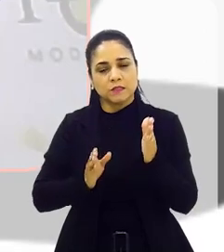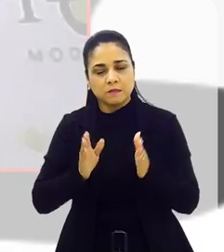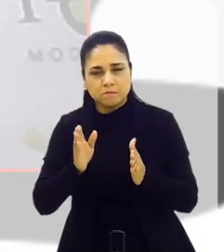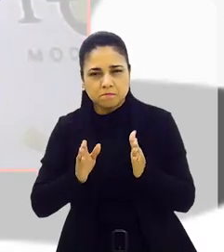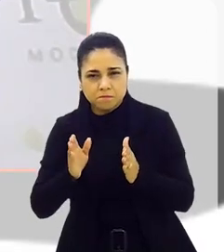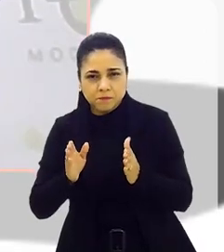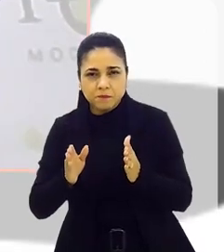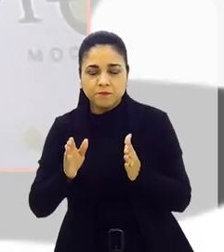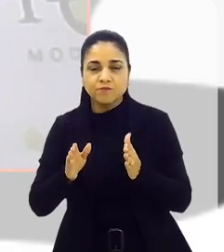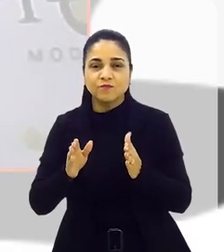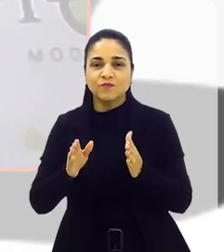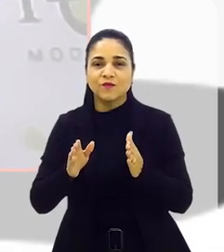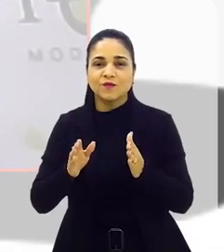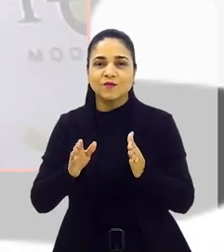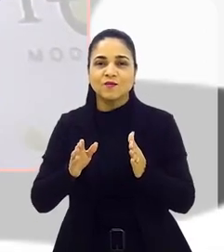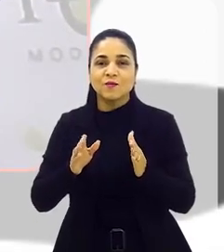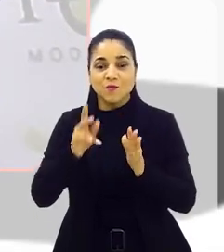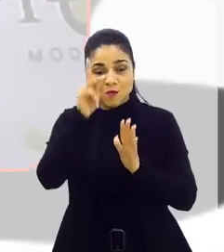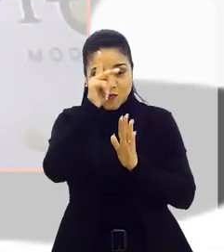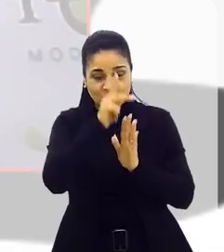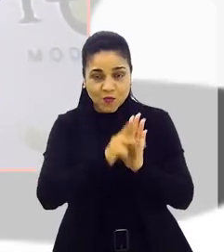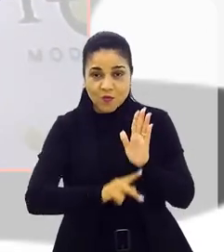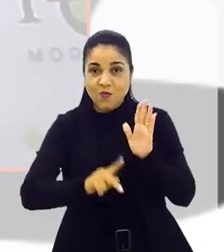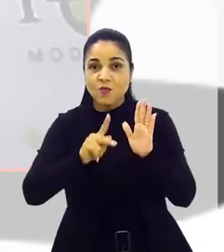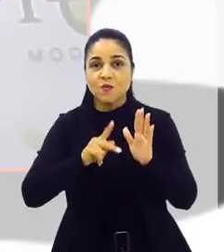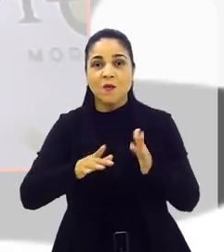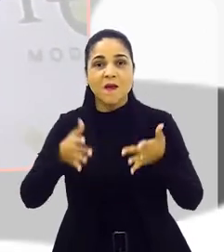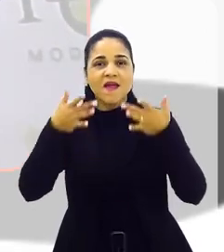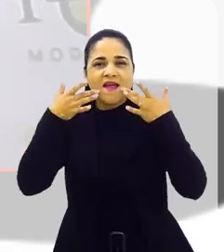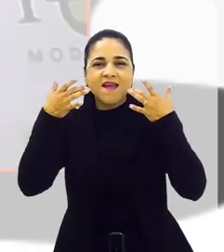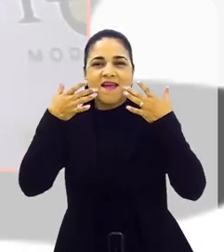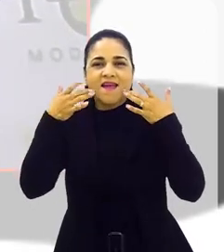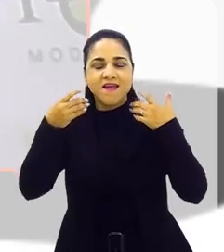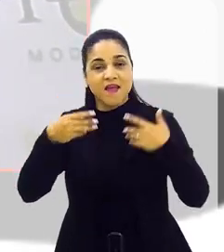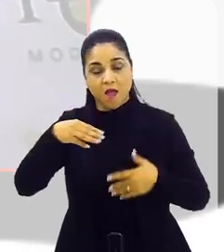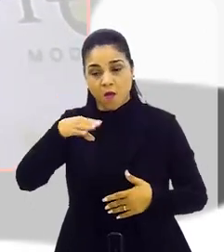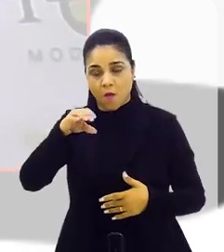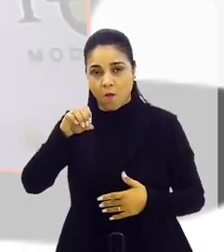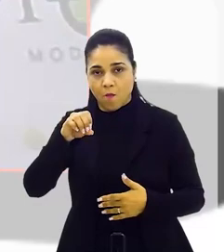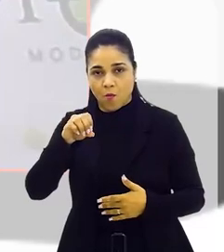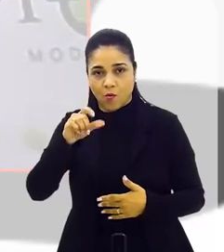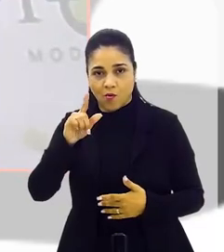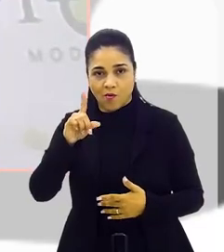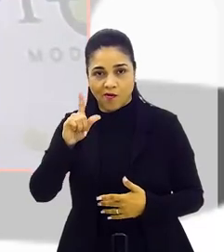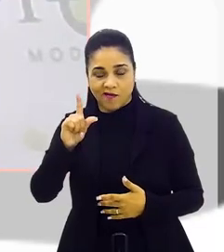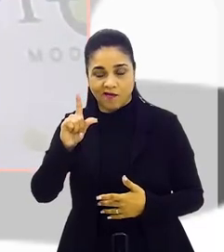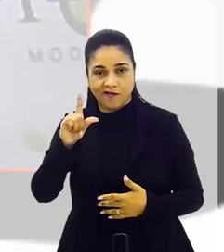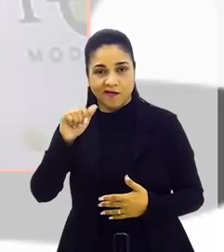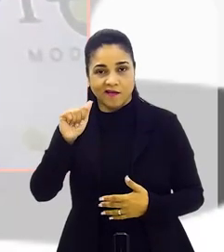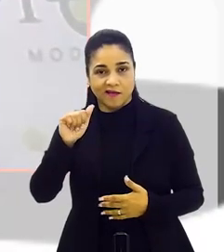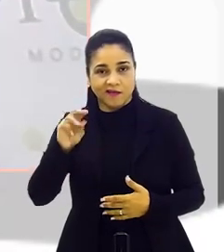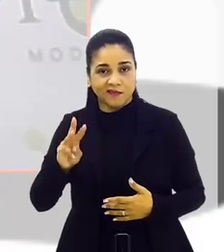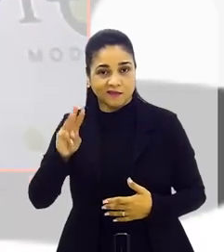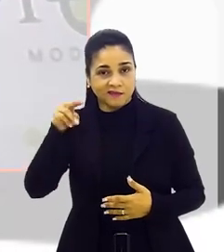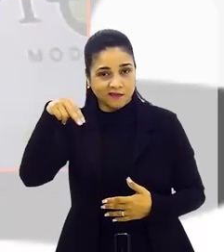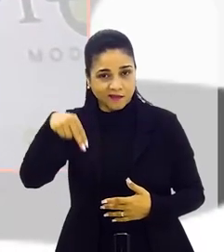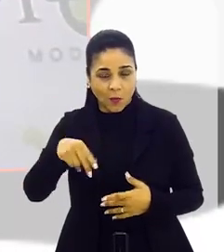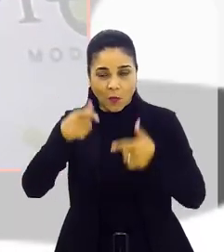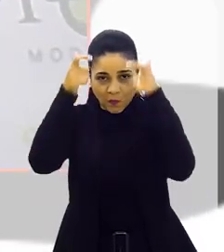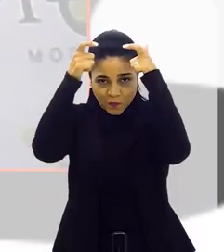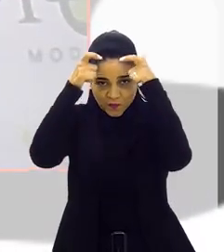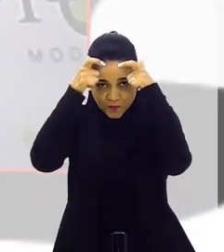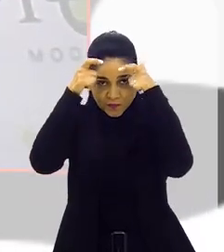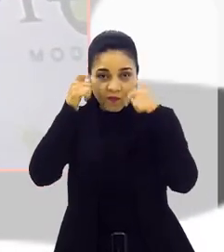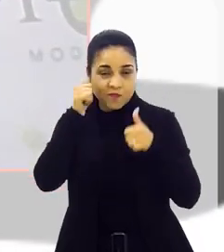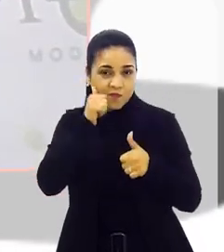todo esse tempo que a gente trabalhou, surgiu o nosso primeiro espetáculo, chamado Modal Príncipes e Princesas, que nós